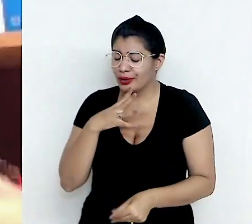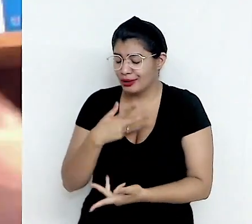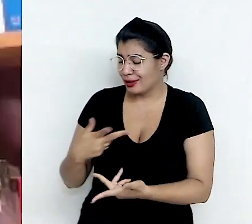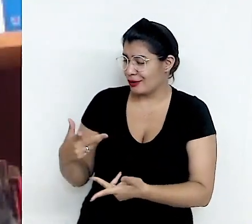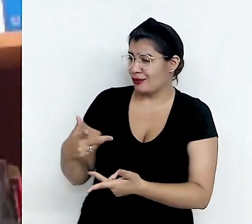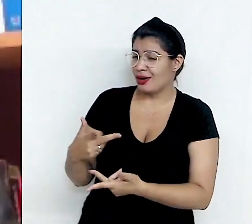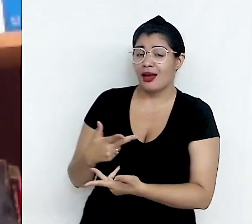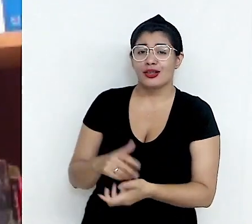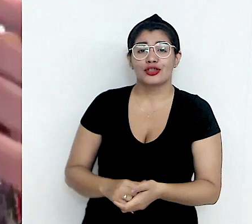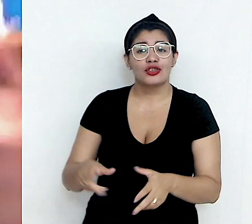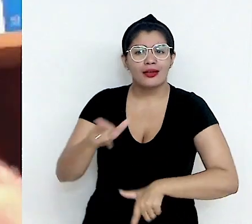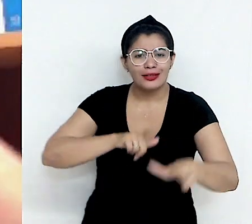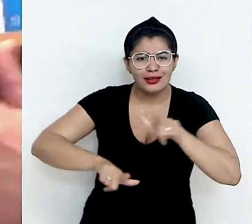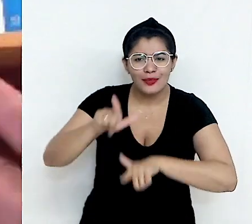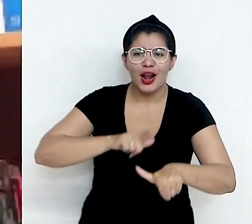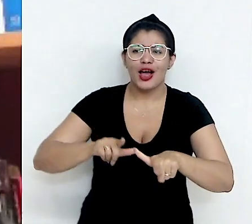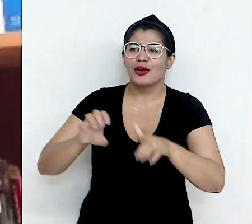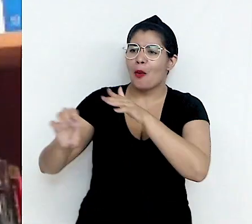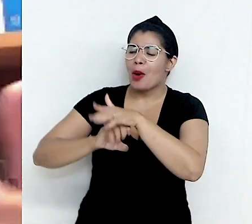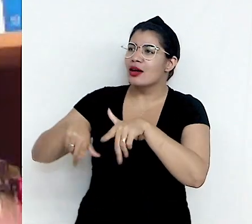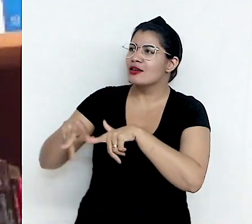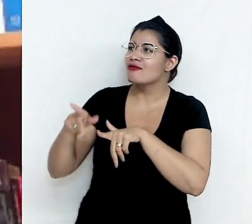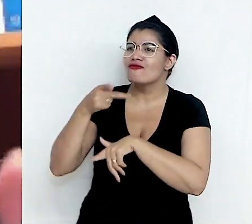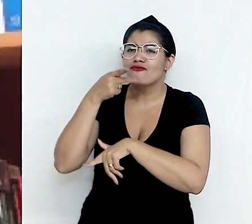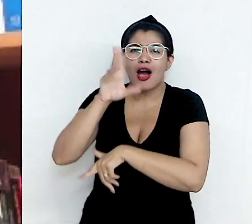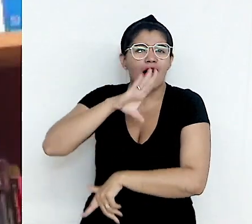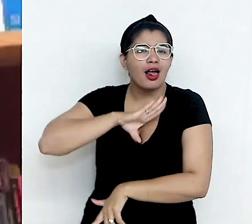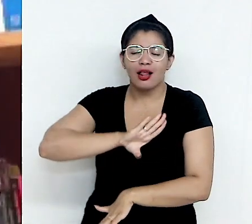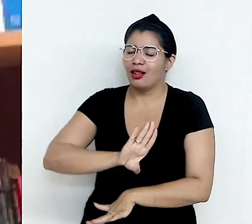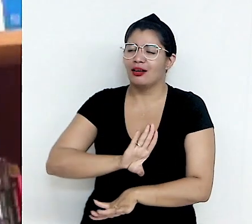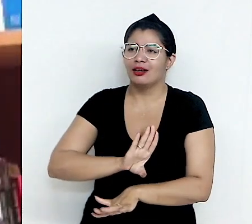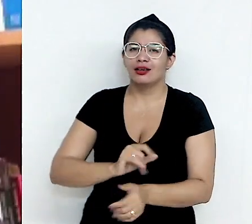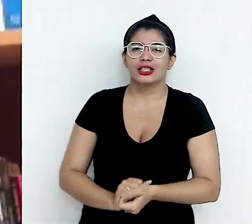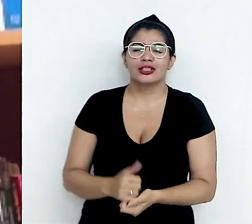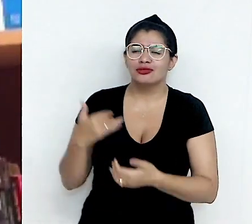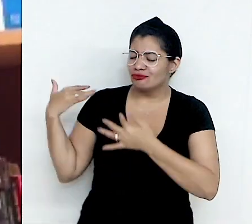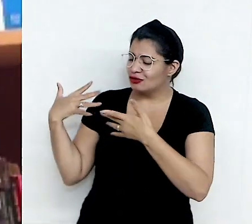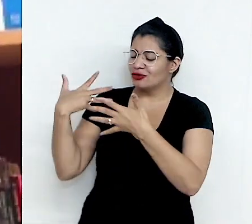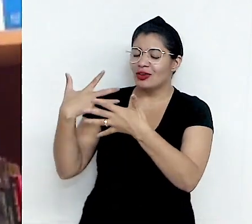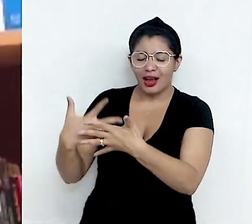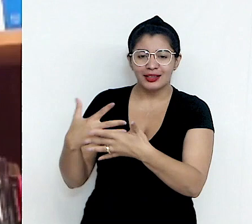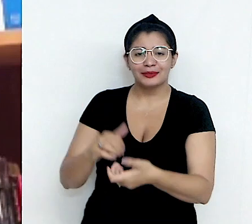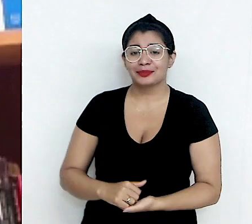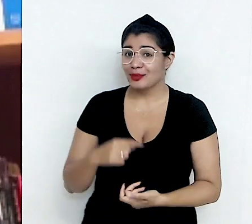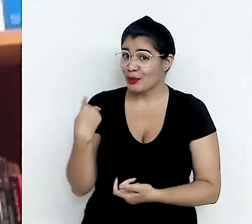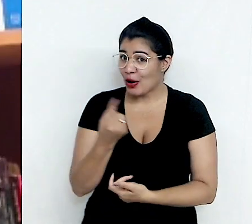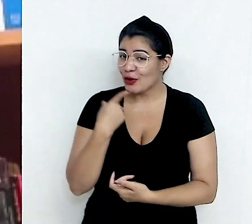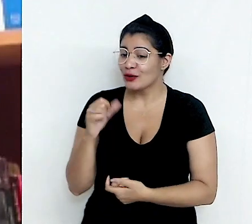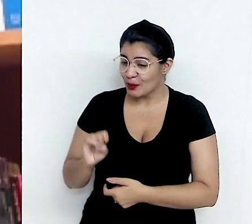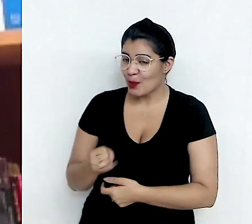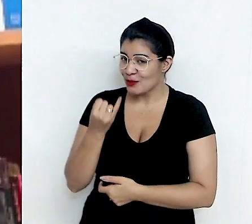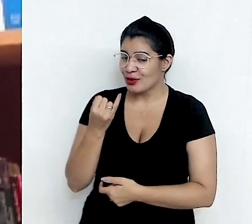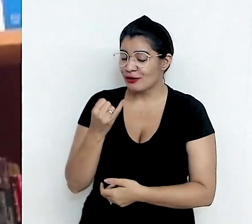e trabalhar em empresas japonesas e que falam português e fiel é uma é uma tradição mas nós temos que